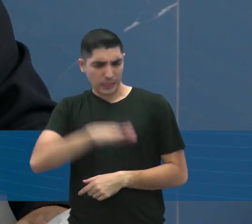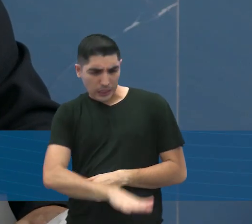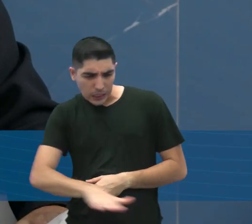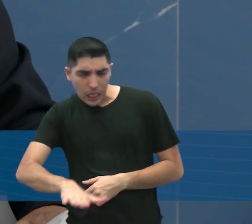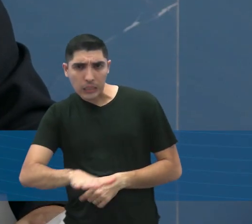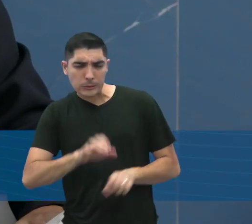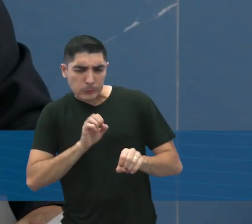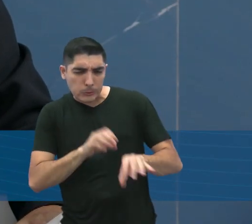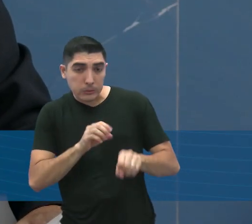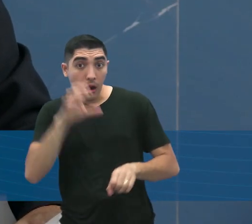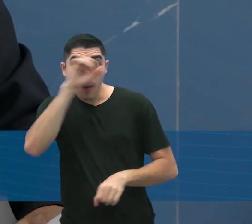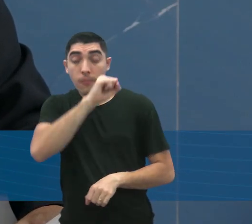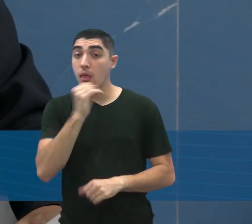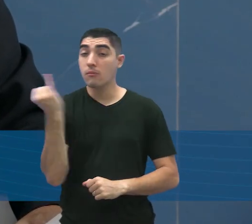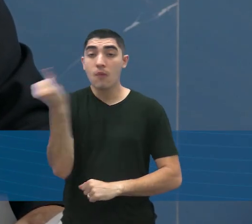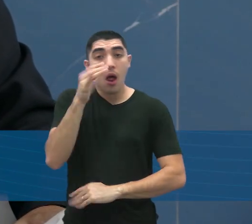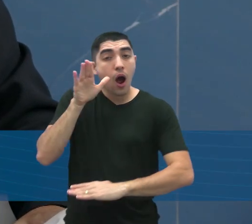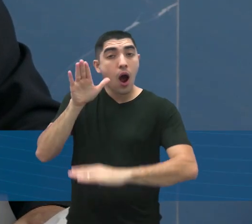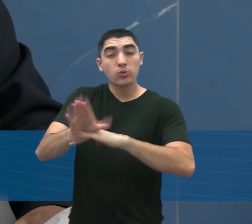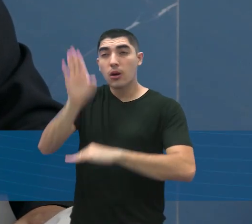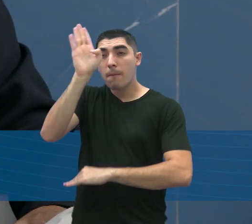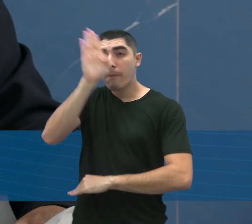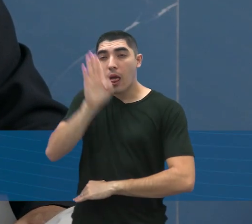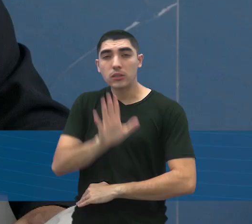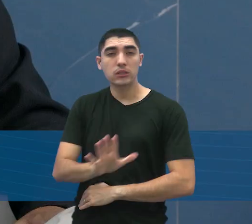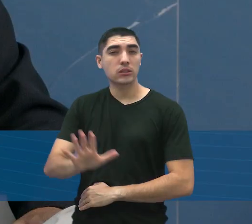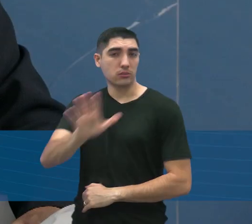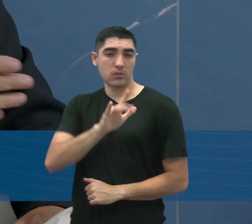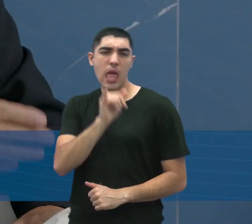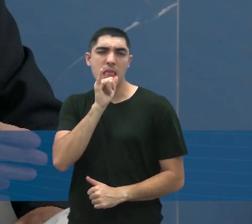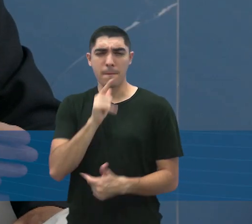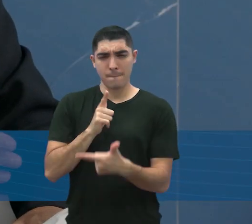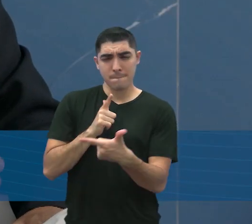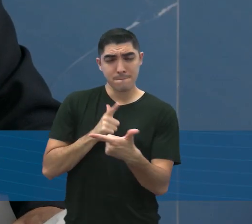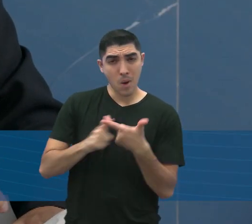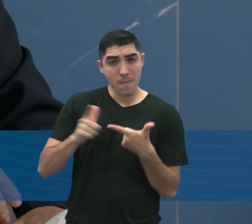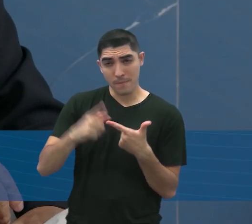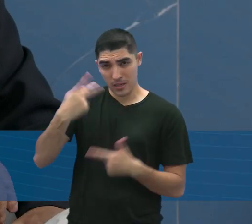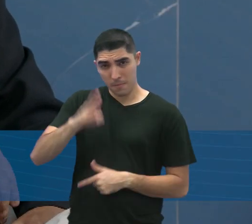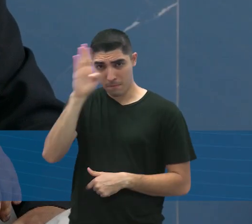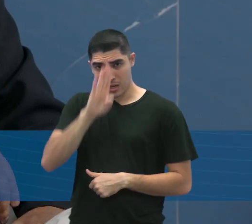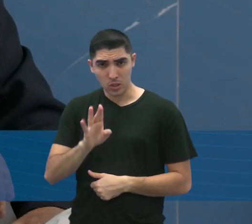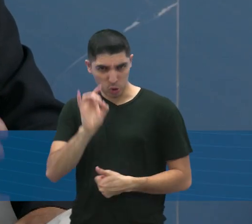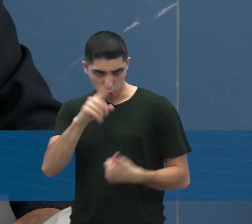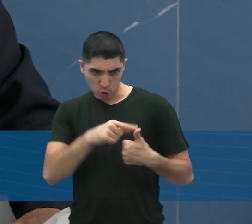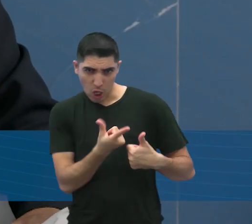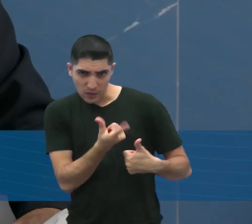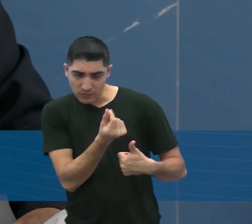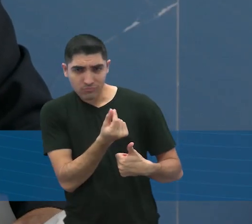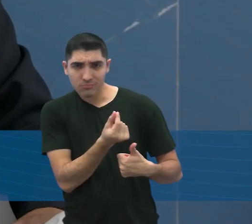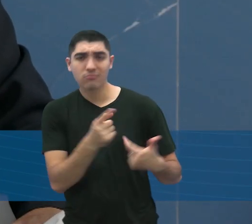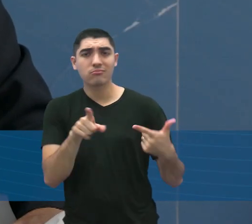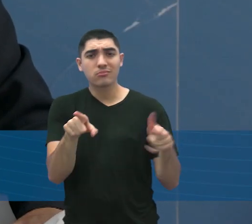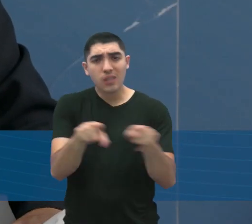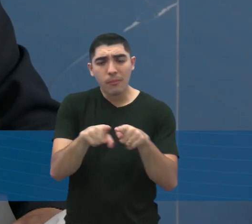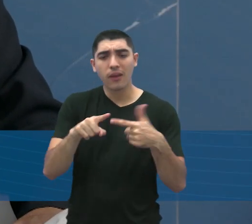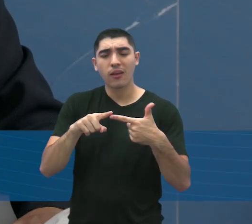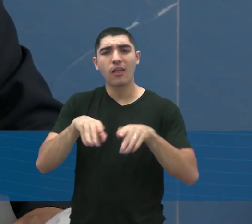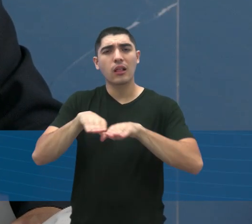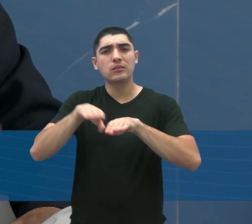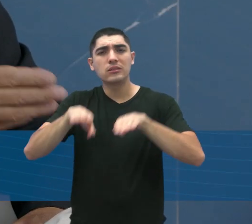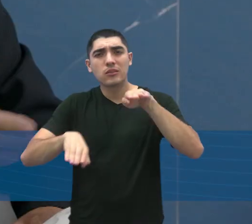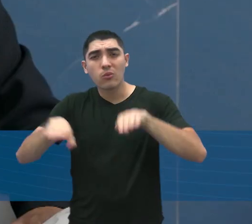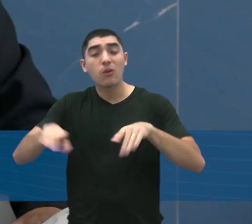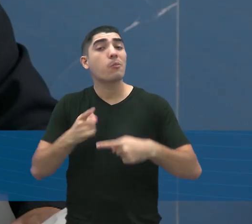acredito muito, né, que todos os problemas que nós temos no nosso país, não só o financeiro, mas todos eles, né, tudo